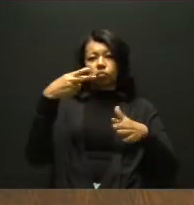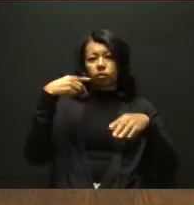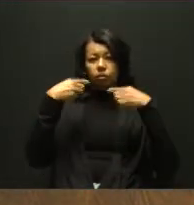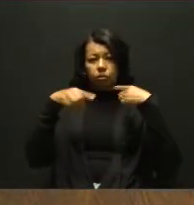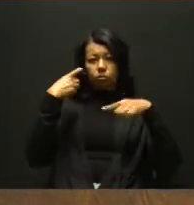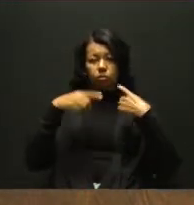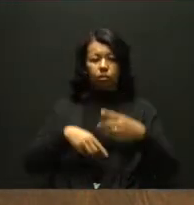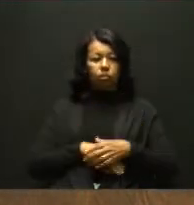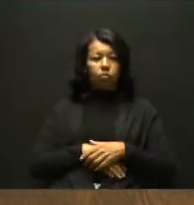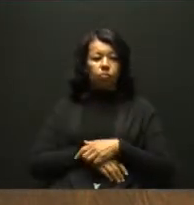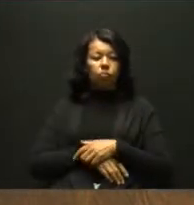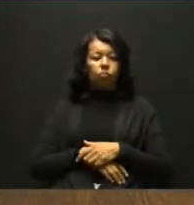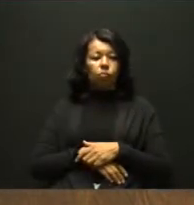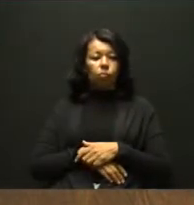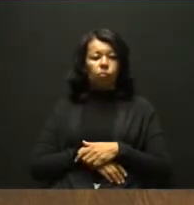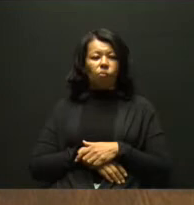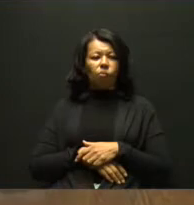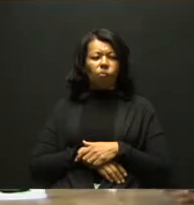discussão